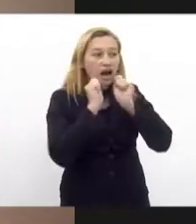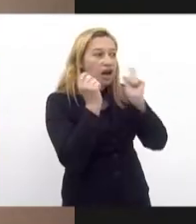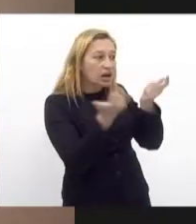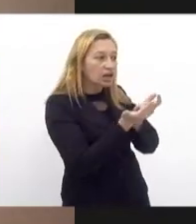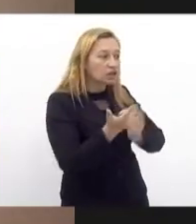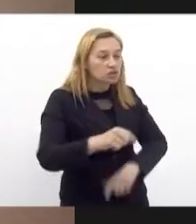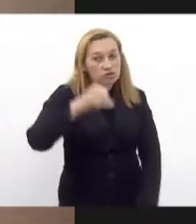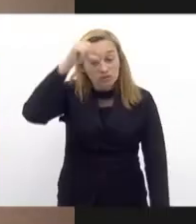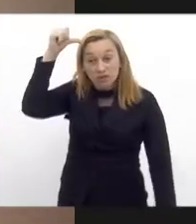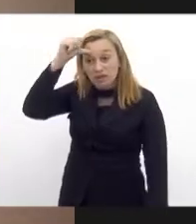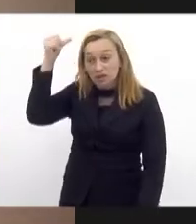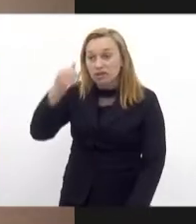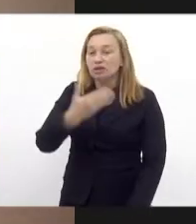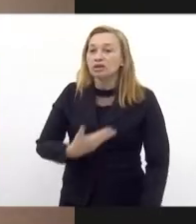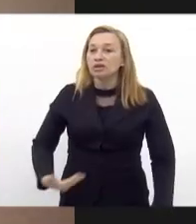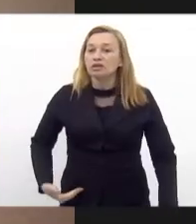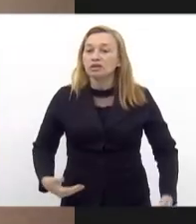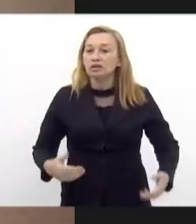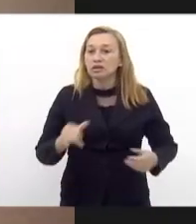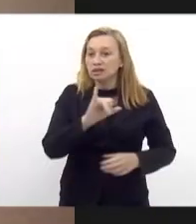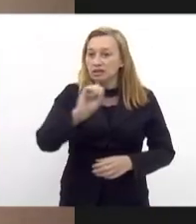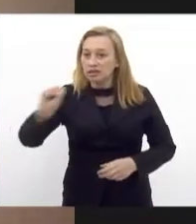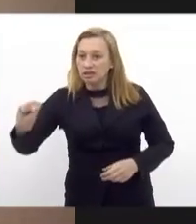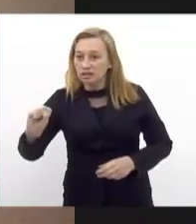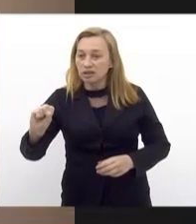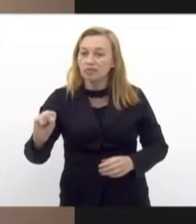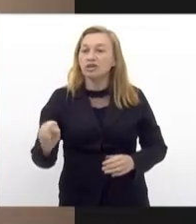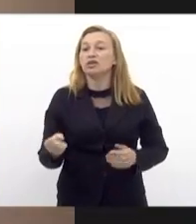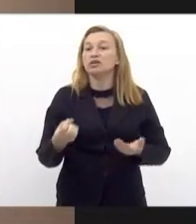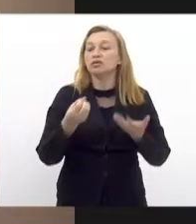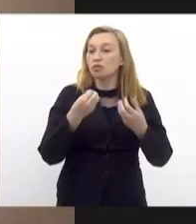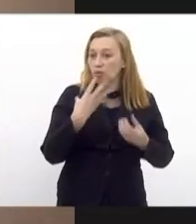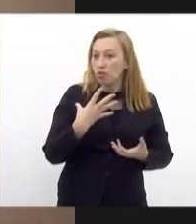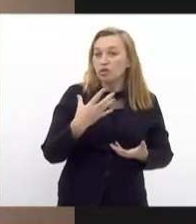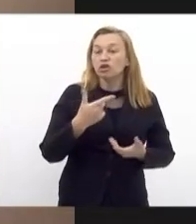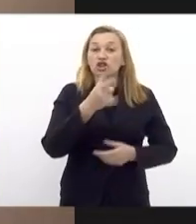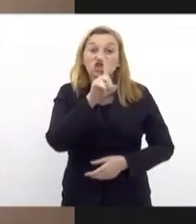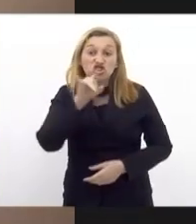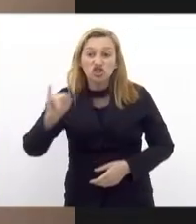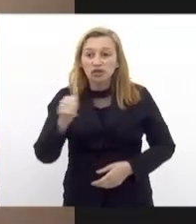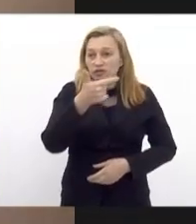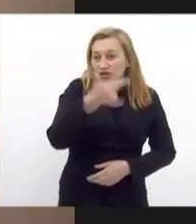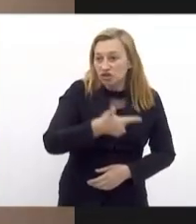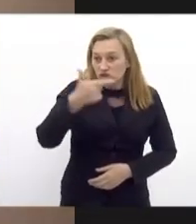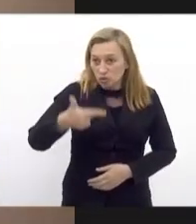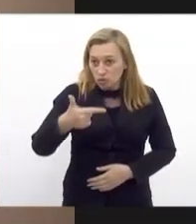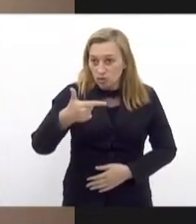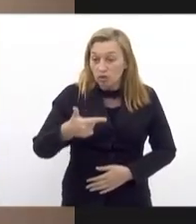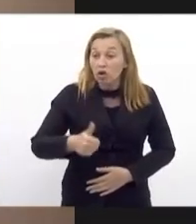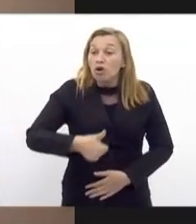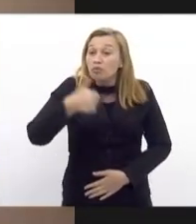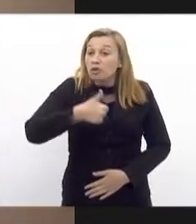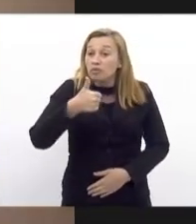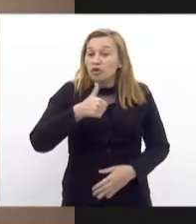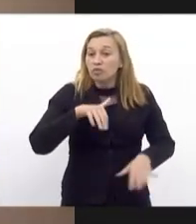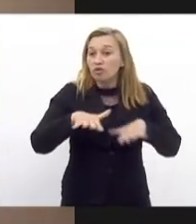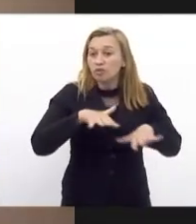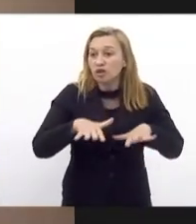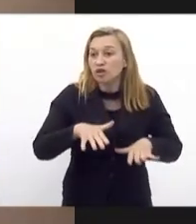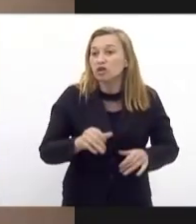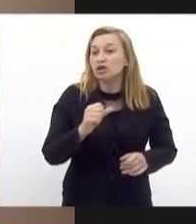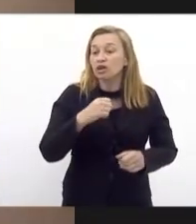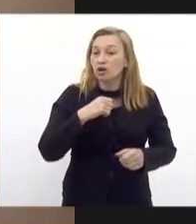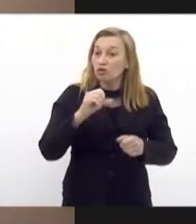da redução do ICMS, veio por isso, né? Então, é no dia 22. Esse foi um primeiro movimento que eu fiz e